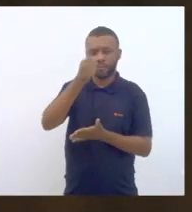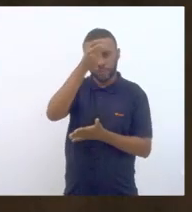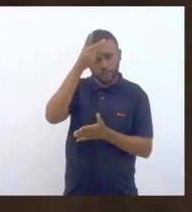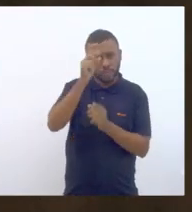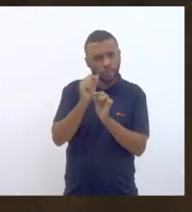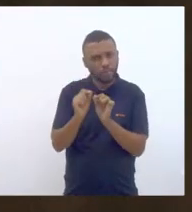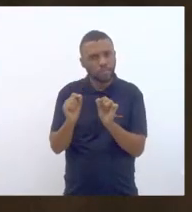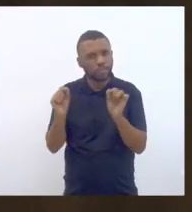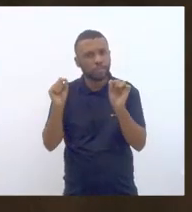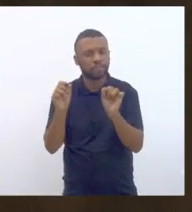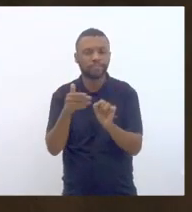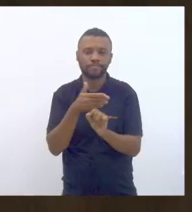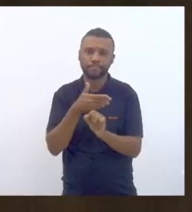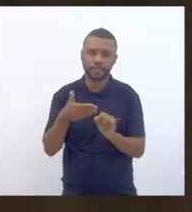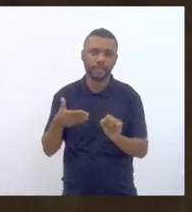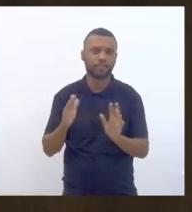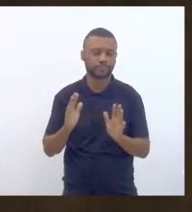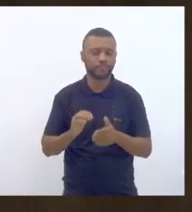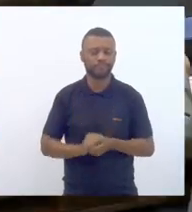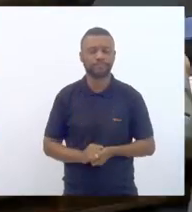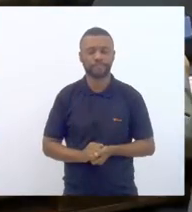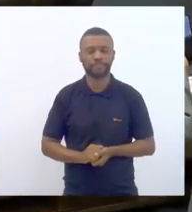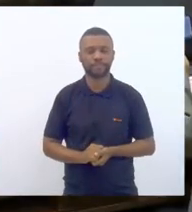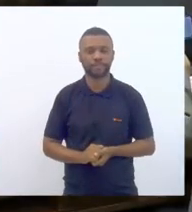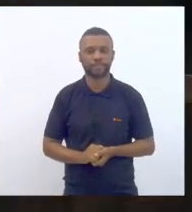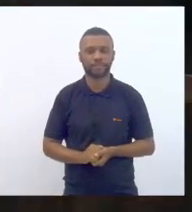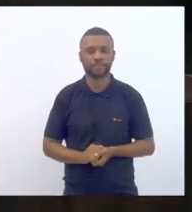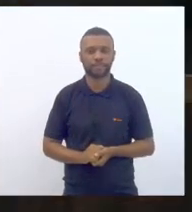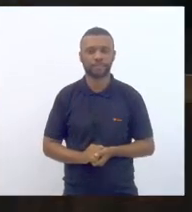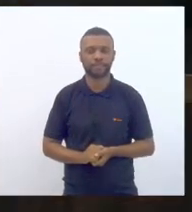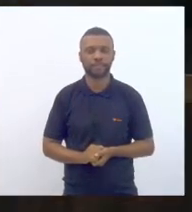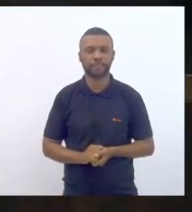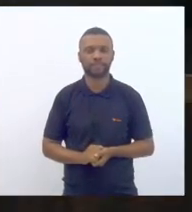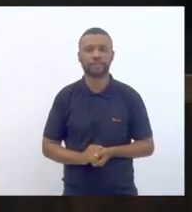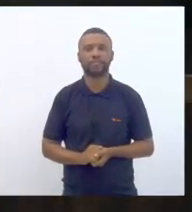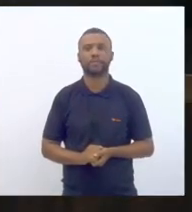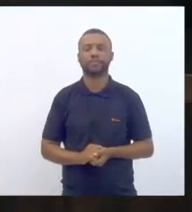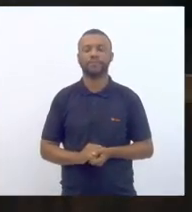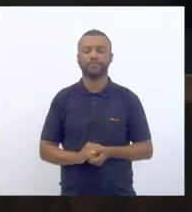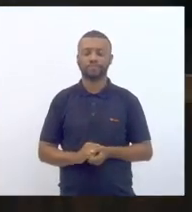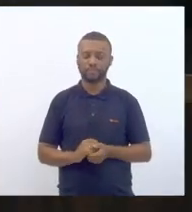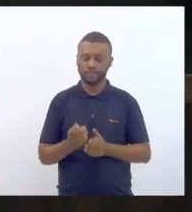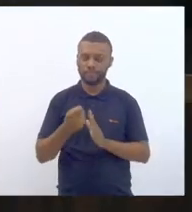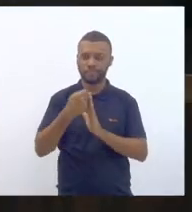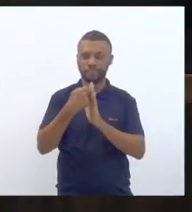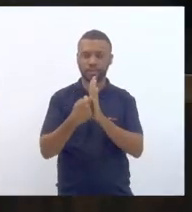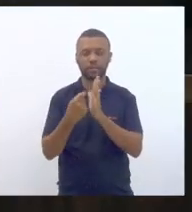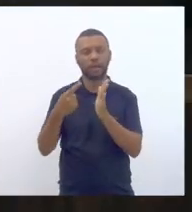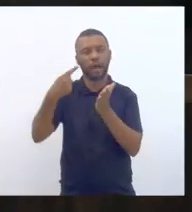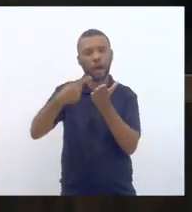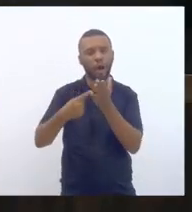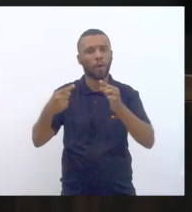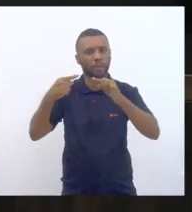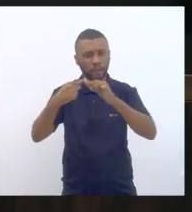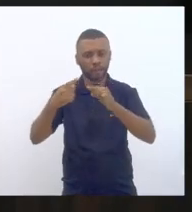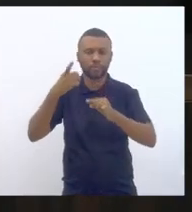estado, dentre eles o município de Areal. Em relação a Areal, ok. O texto está combinado com o deputado